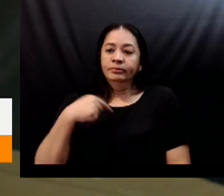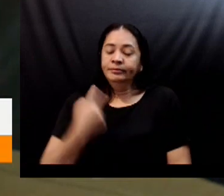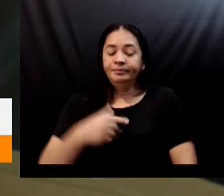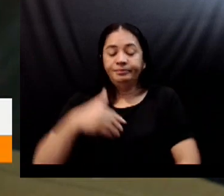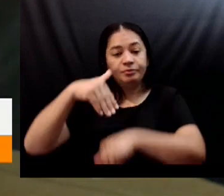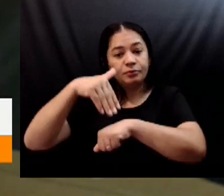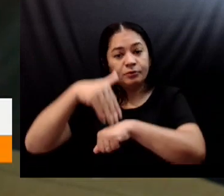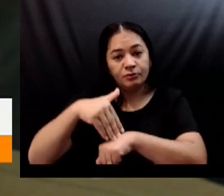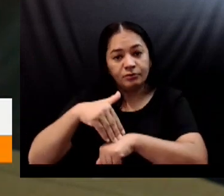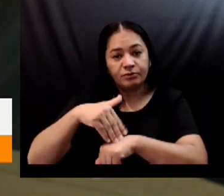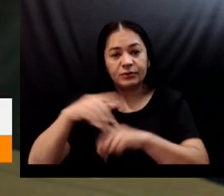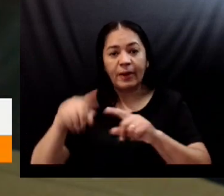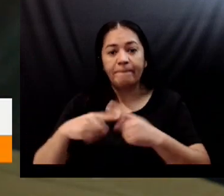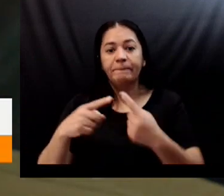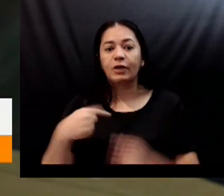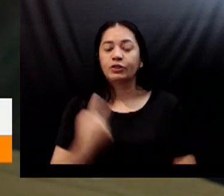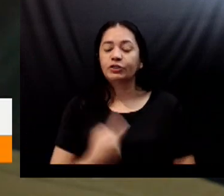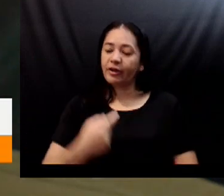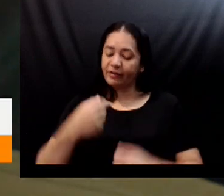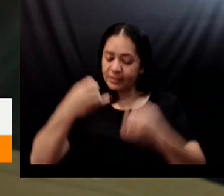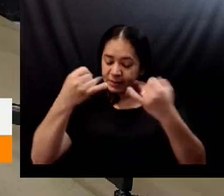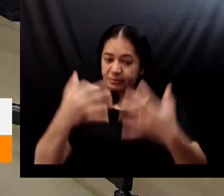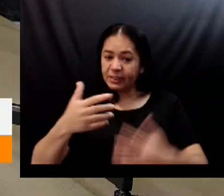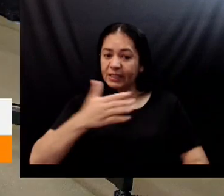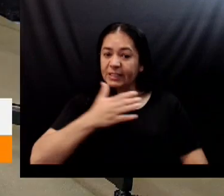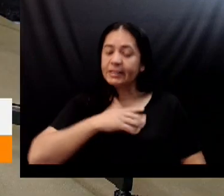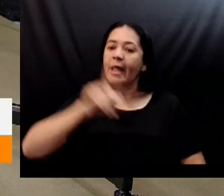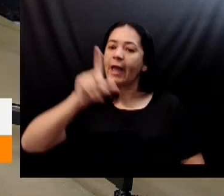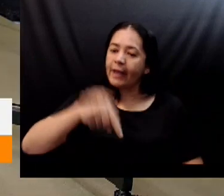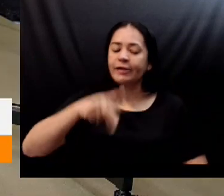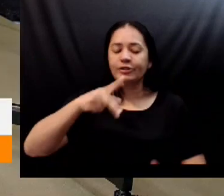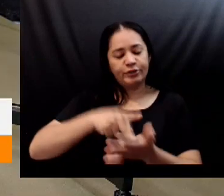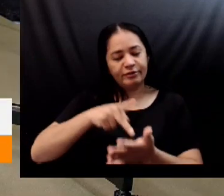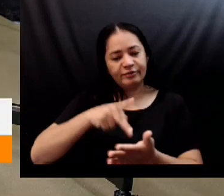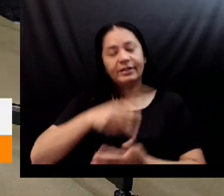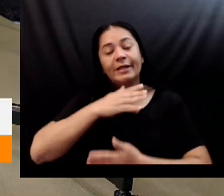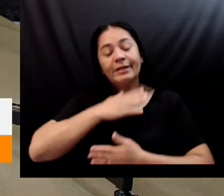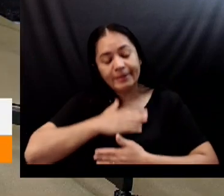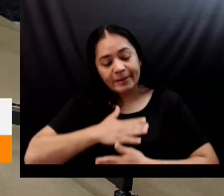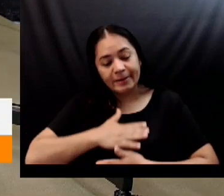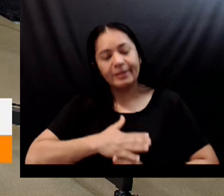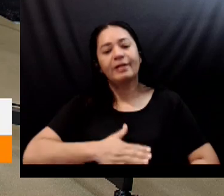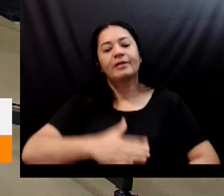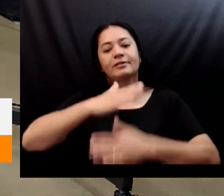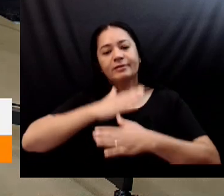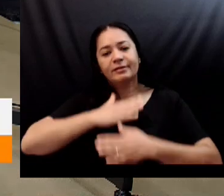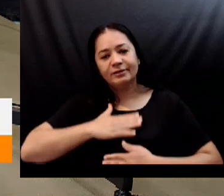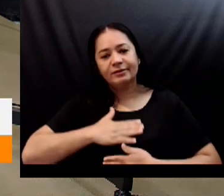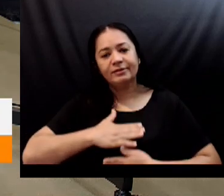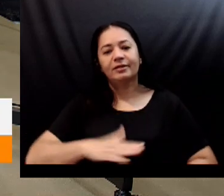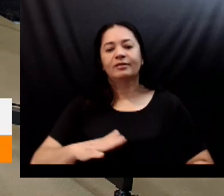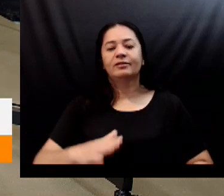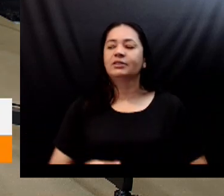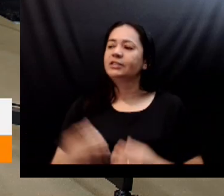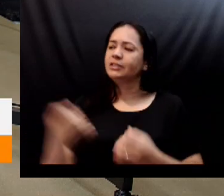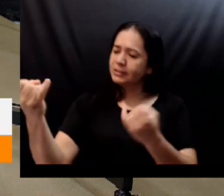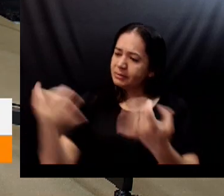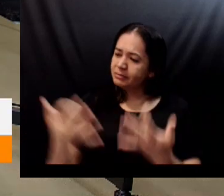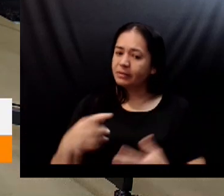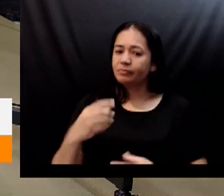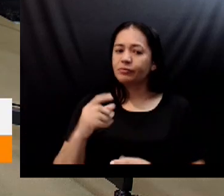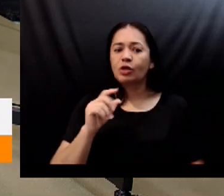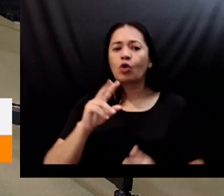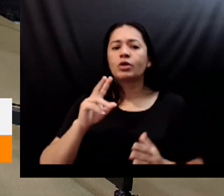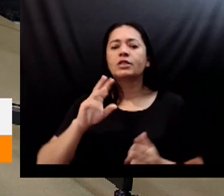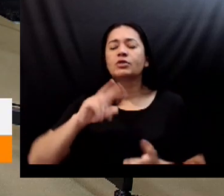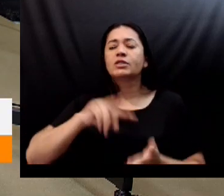descansar, é literalmente descansar, né, Flávia? Conta pra gente como que é o descansar de verdade.